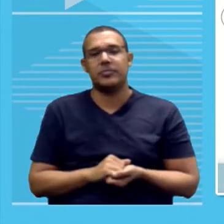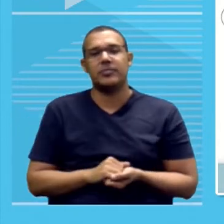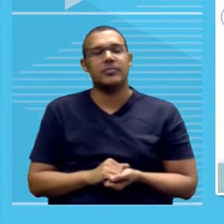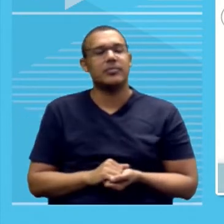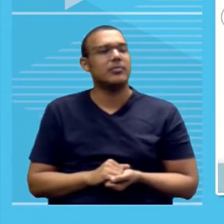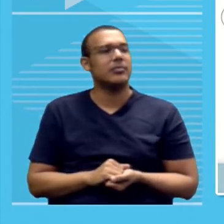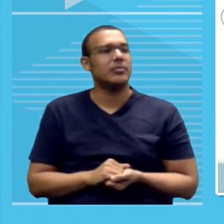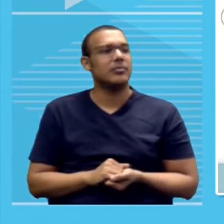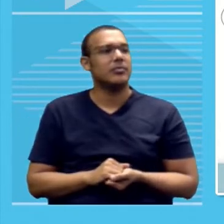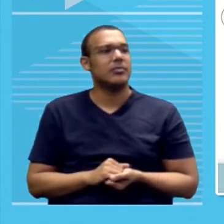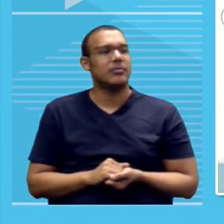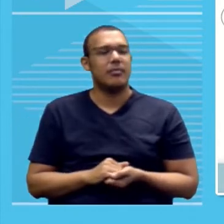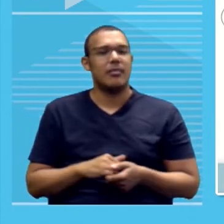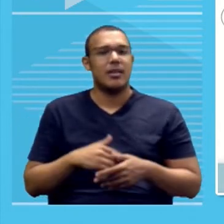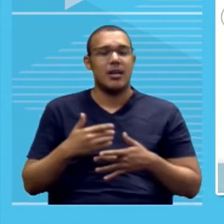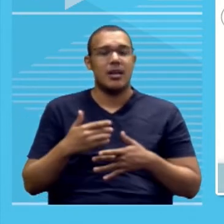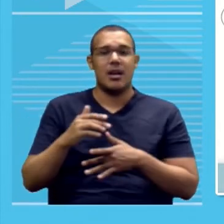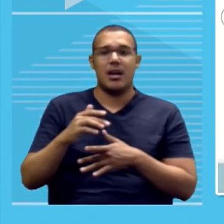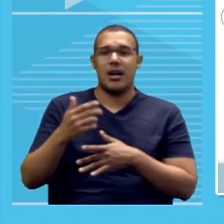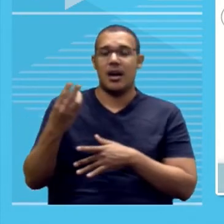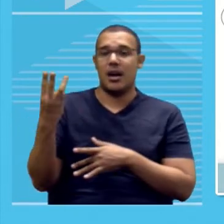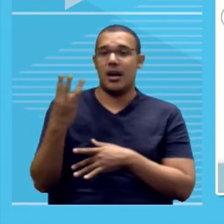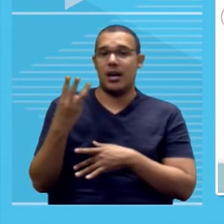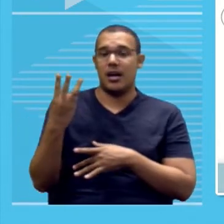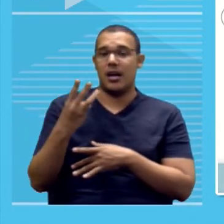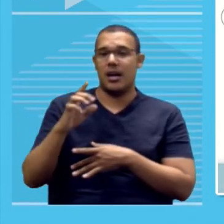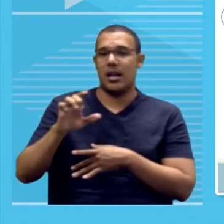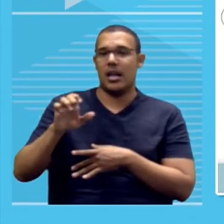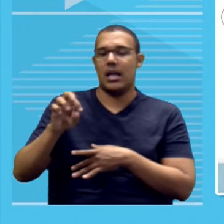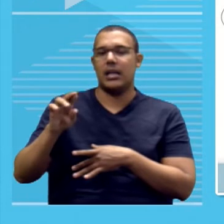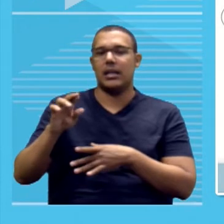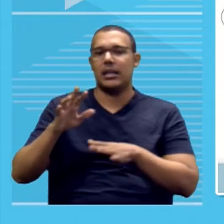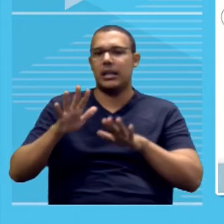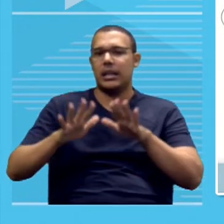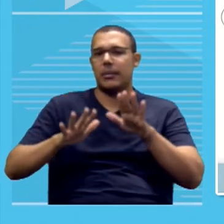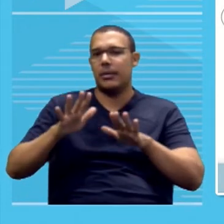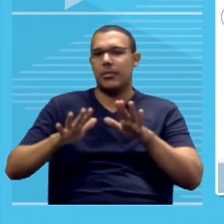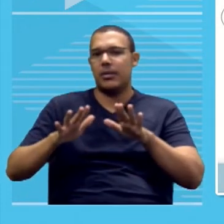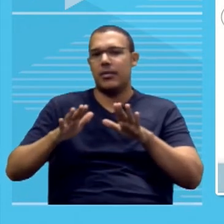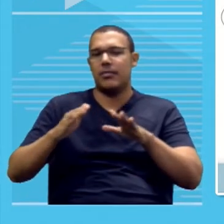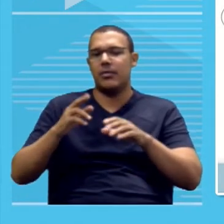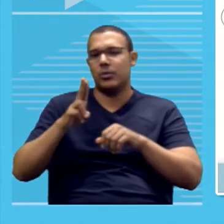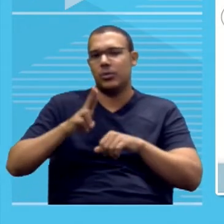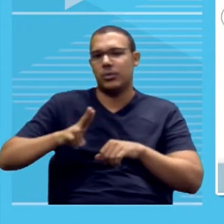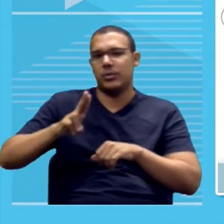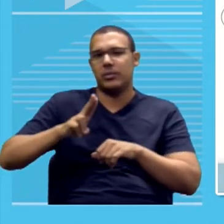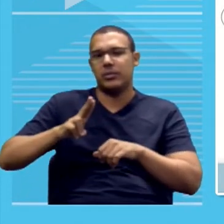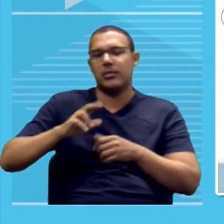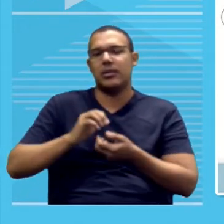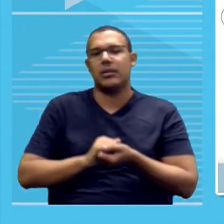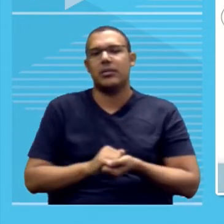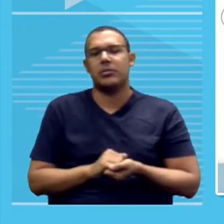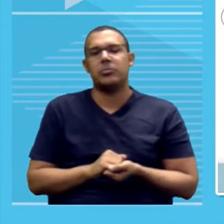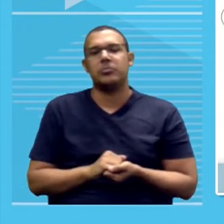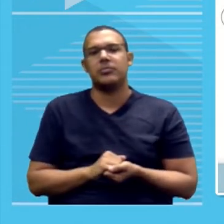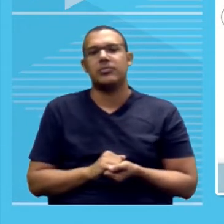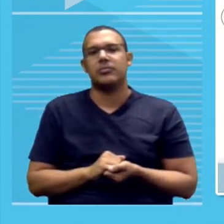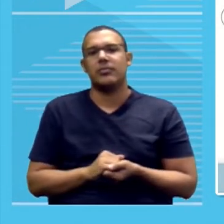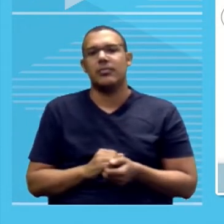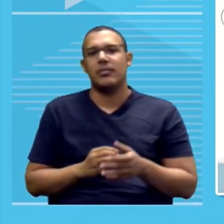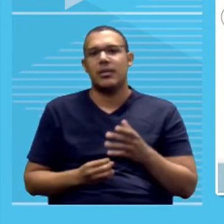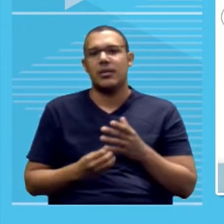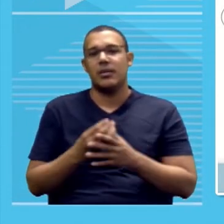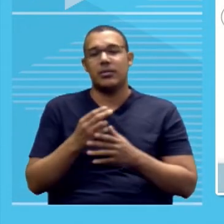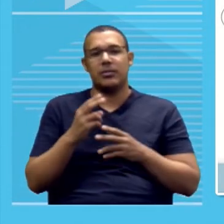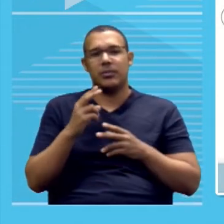outro fato é que a lâmpada de LED, dependendo de como ela for instalada, se ela for instalada de uma forma ruim, ela consegue produzir um